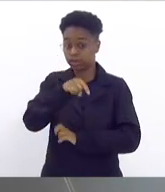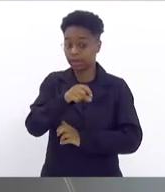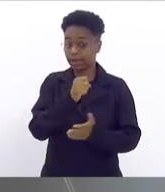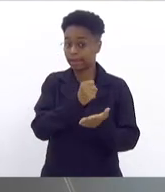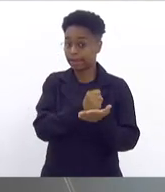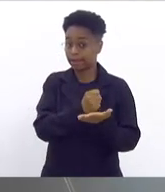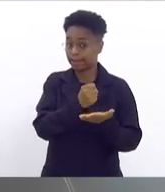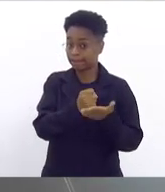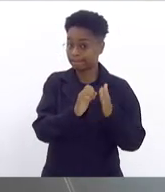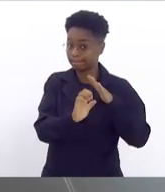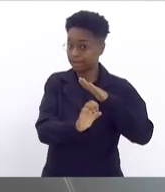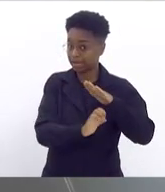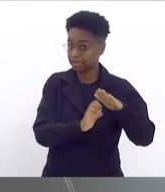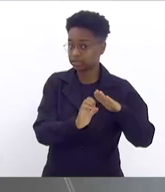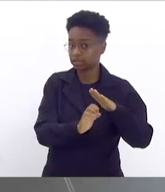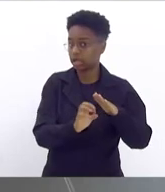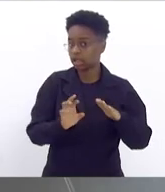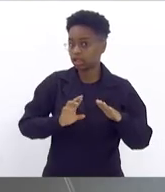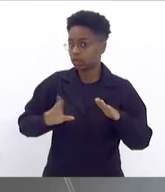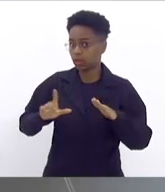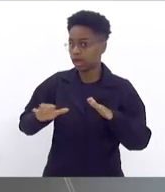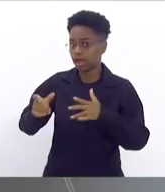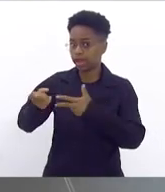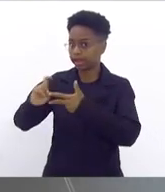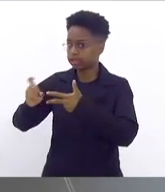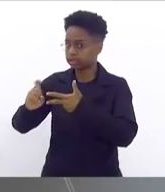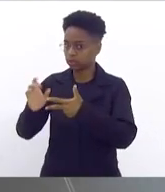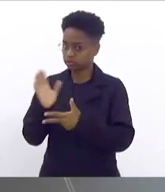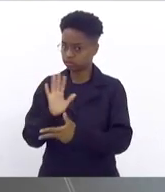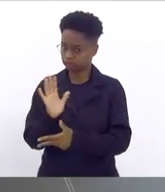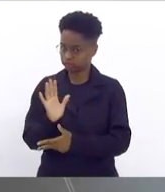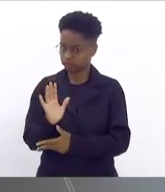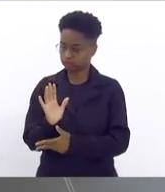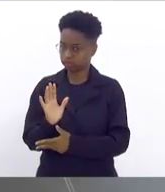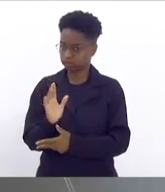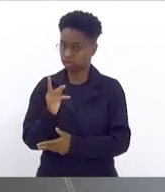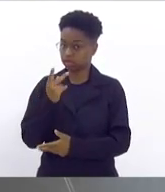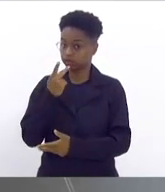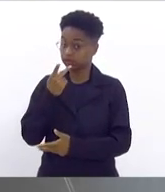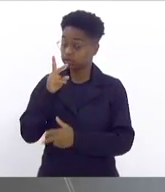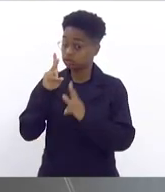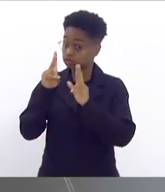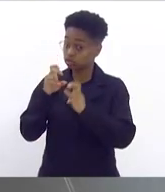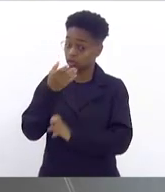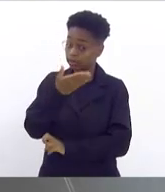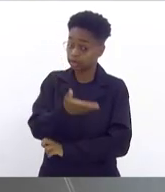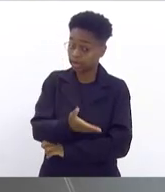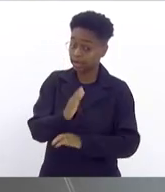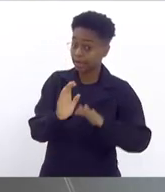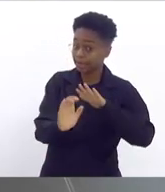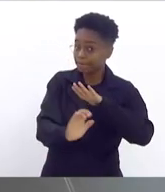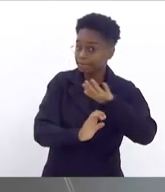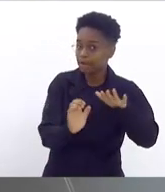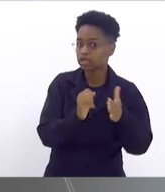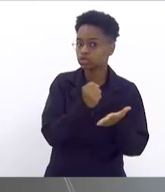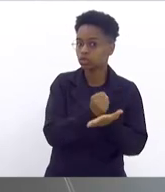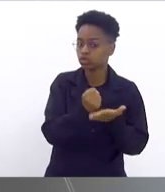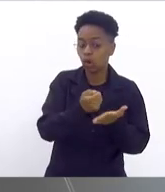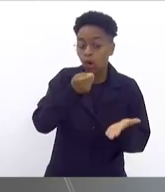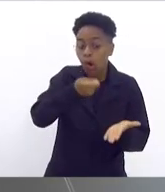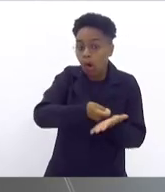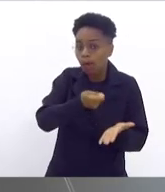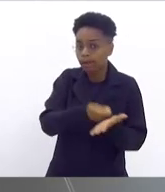e não ao poder executivo. Ela está se referindo à concessionária que teria esta